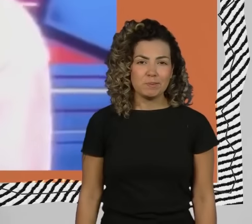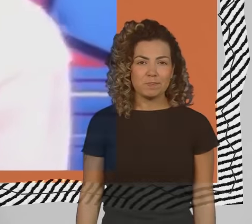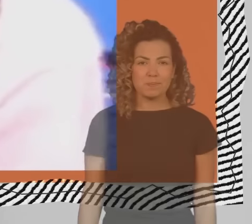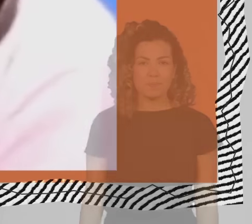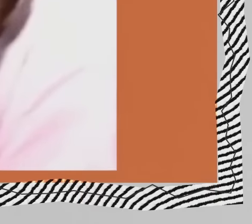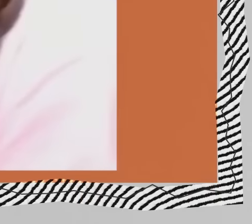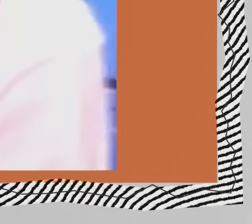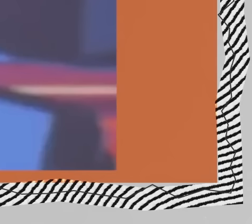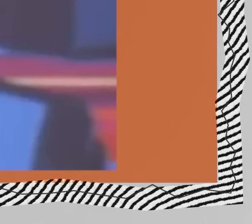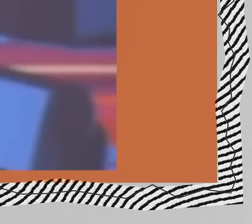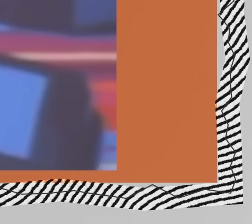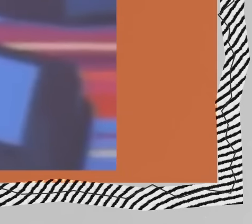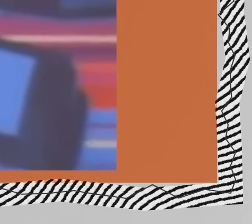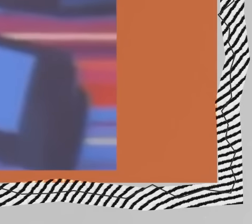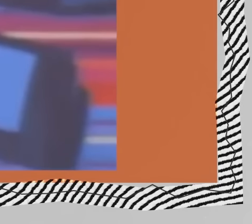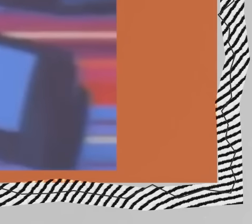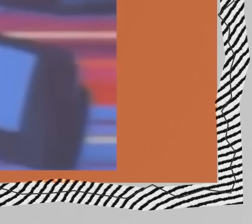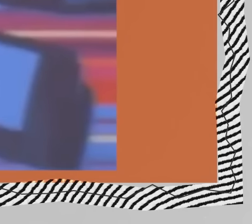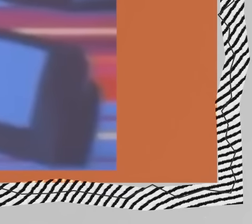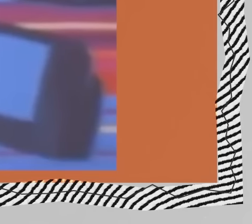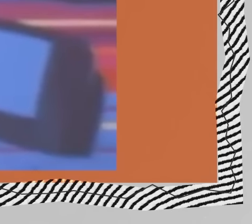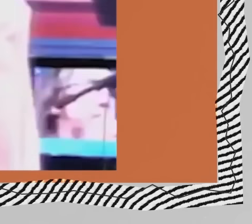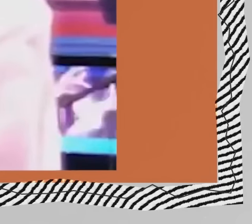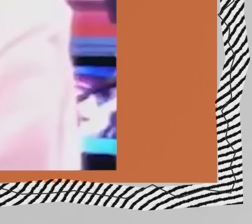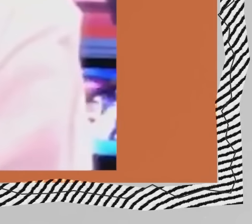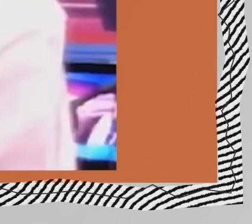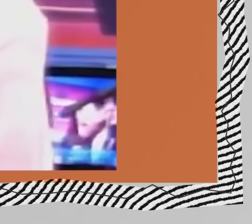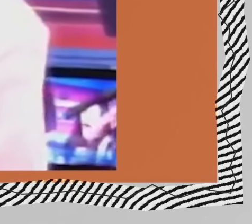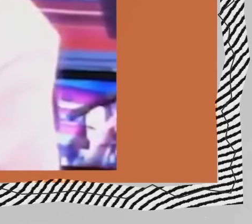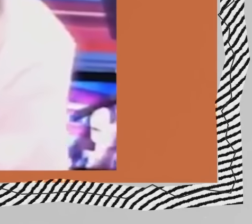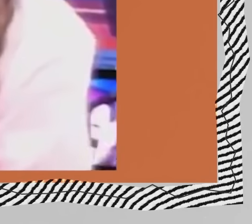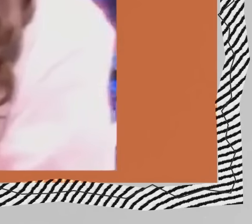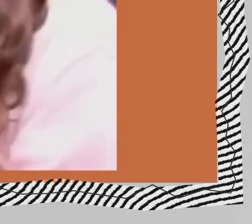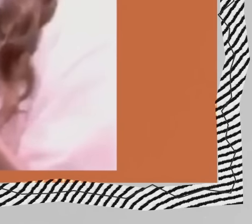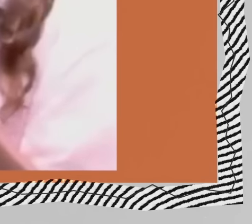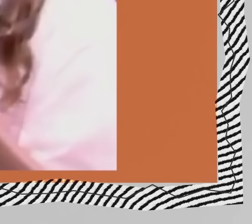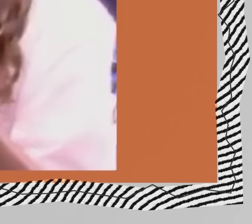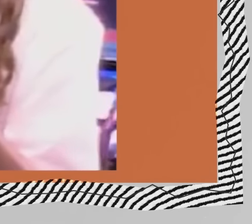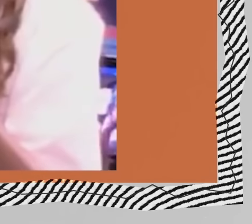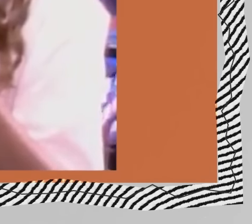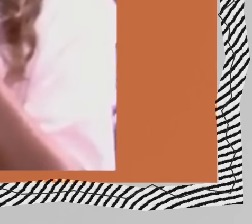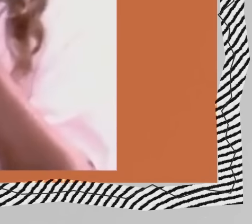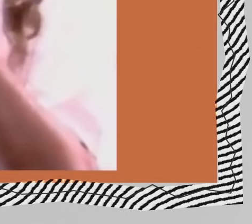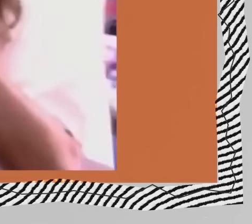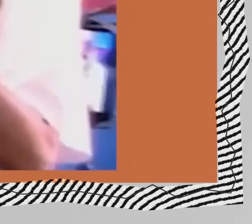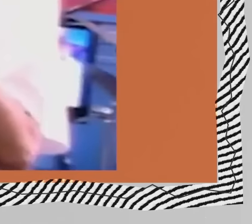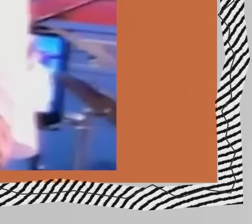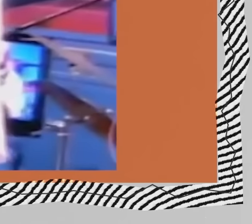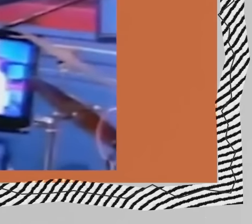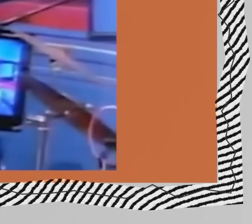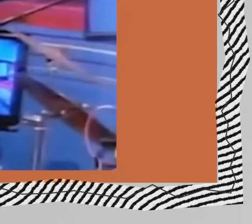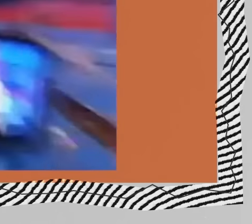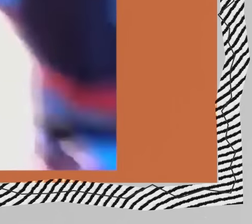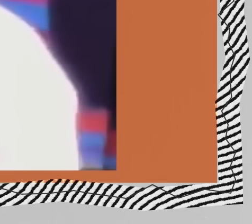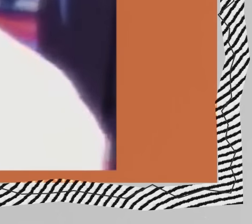Ô, gente boa, ô, gente boa! Ô, gente boa, ô, gente boa! Tem cigarro aí? Cigarro! Tem cigarro